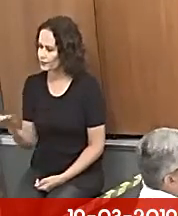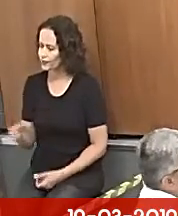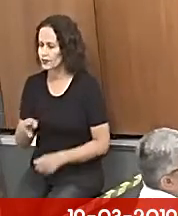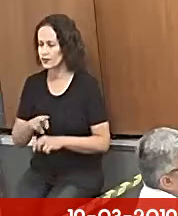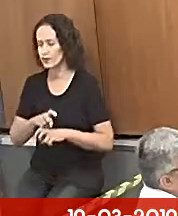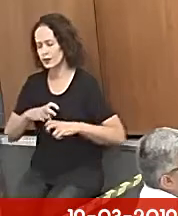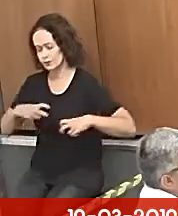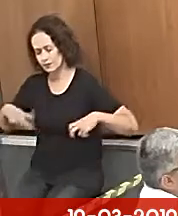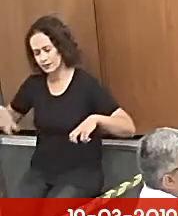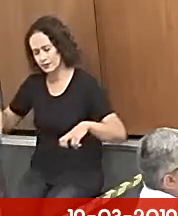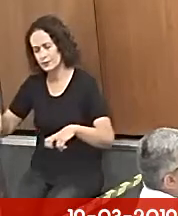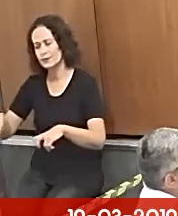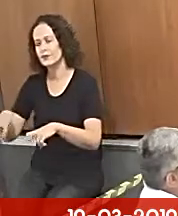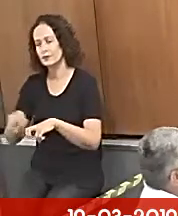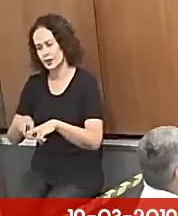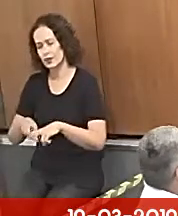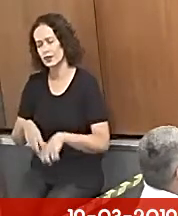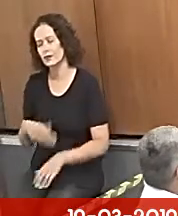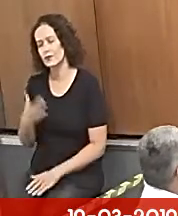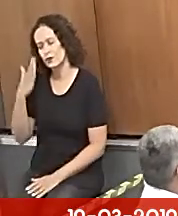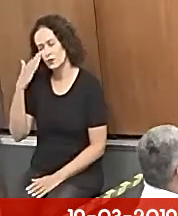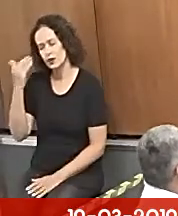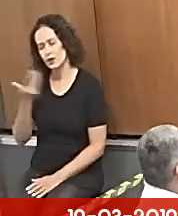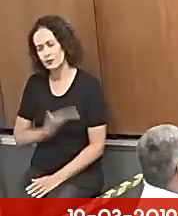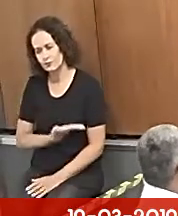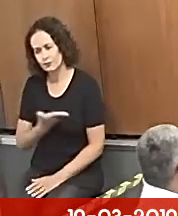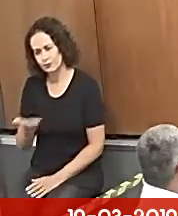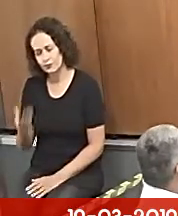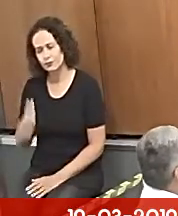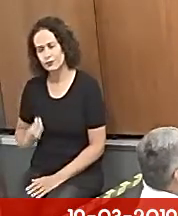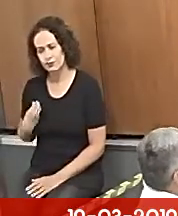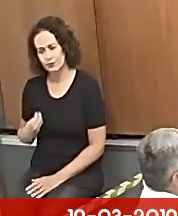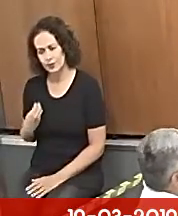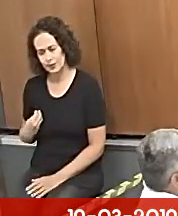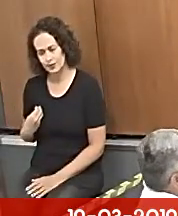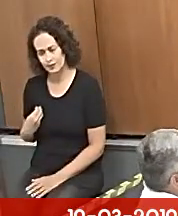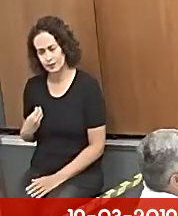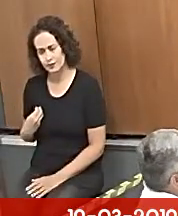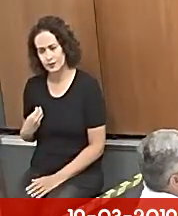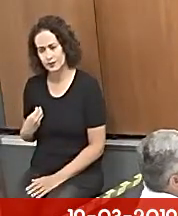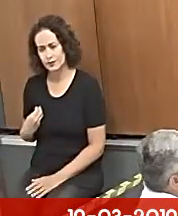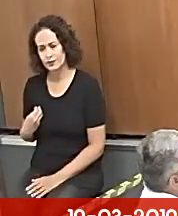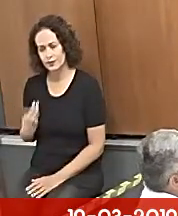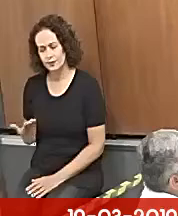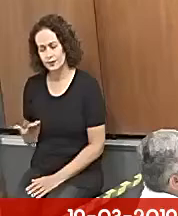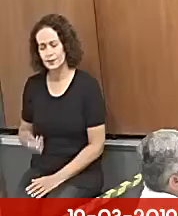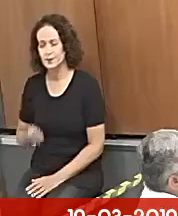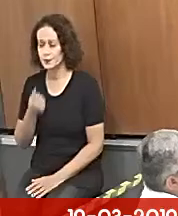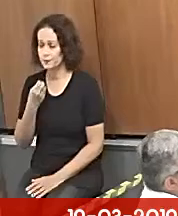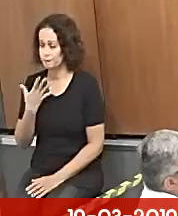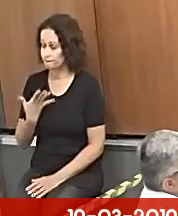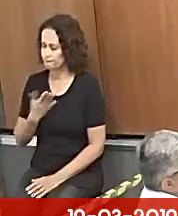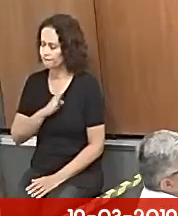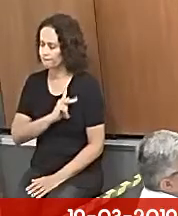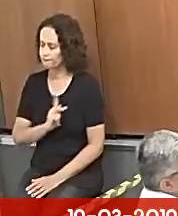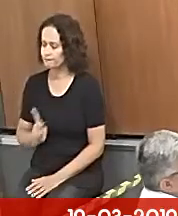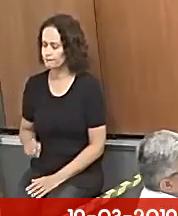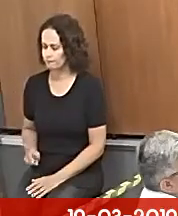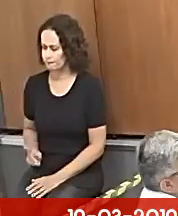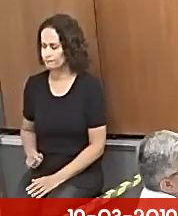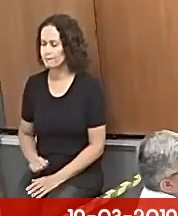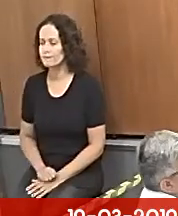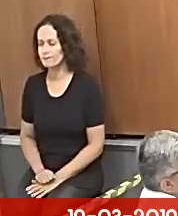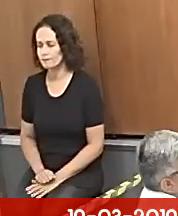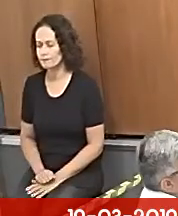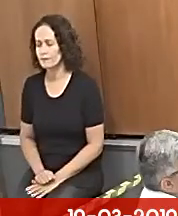mesa boa tarde a todos os presentes é bom presidente considerando a